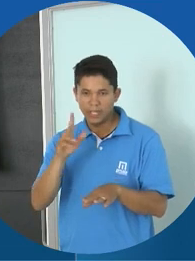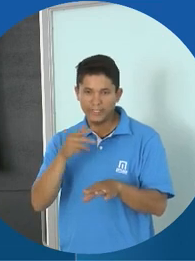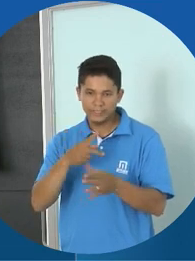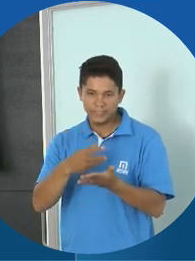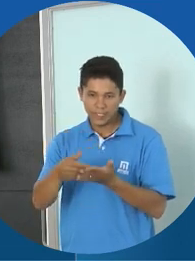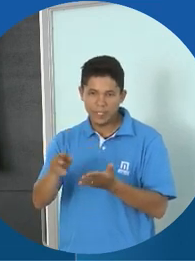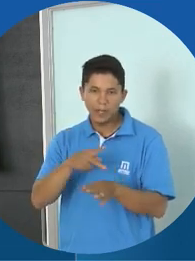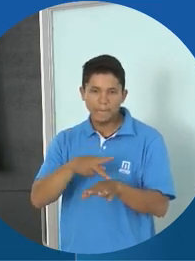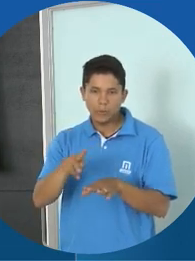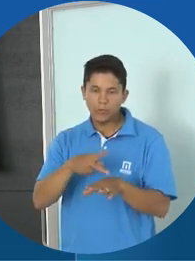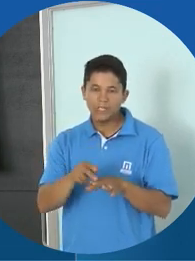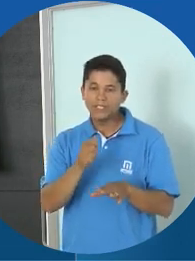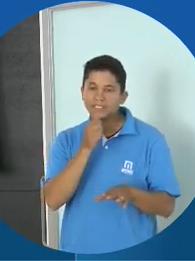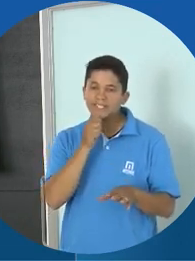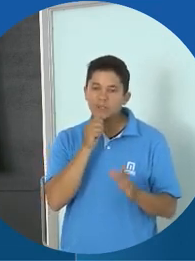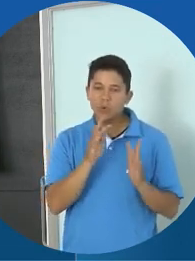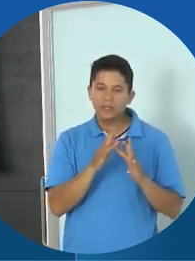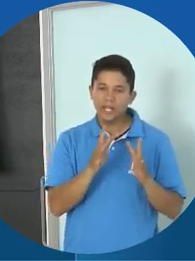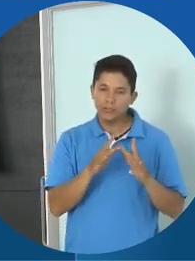em contato com o solo.